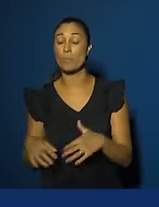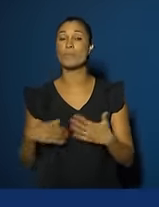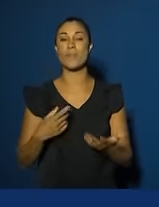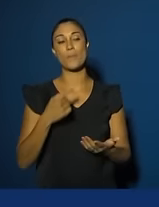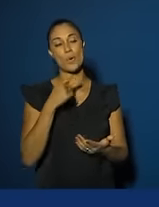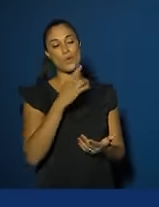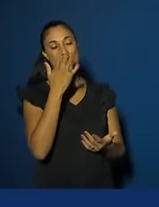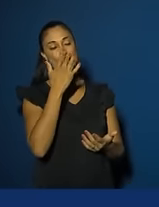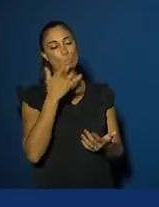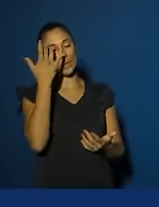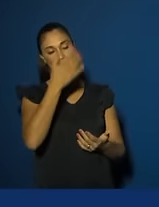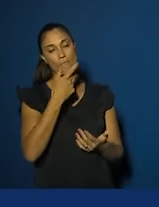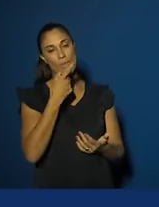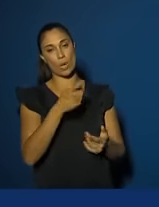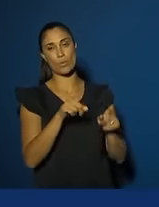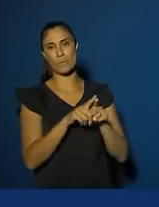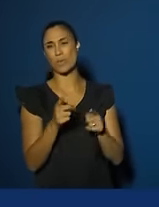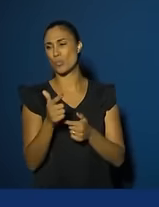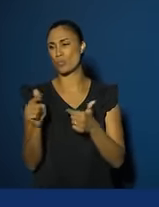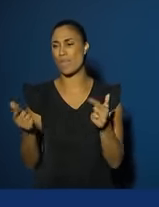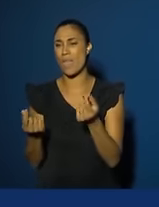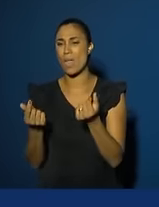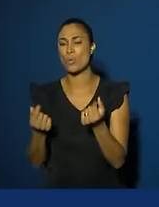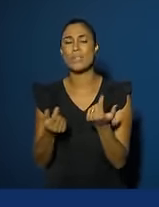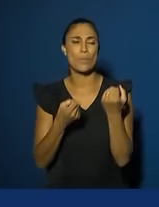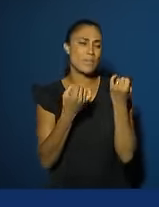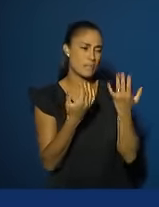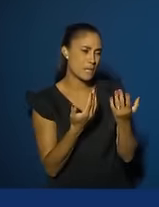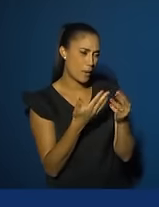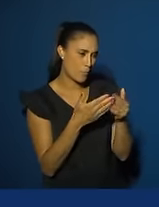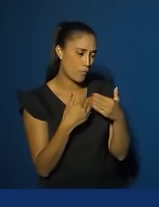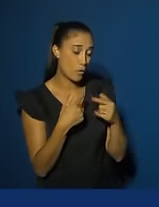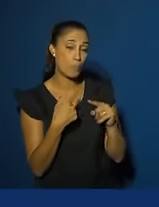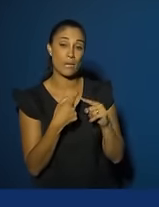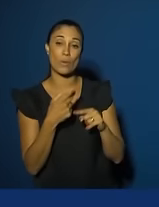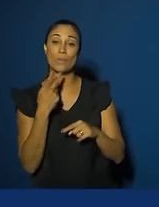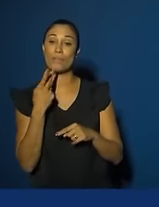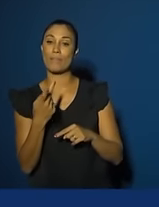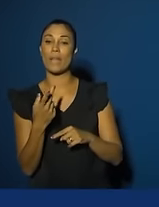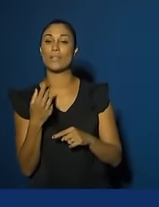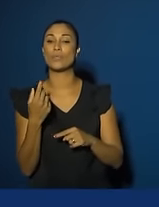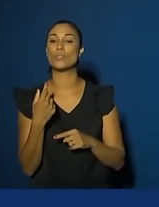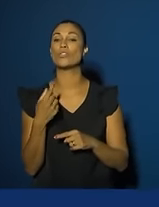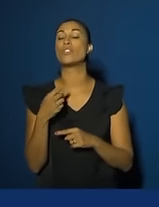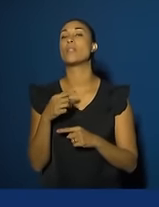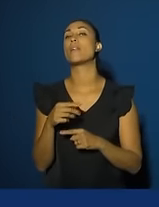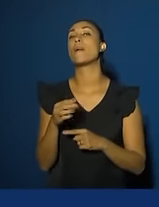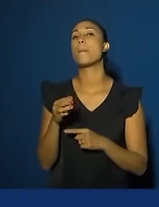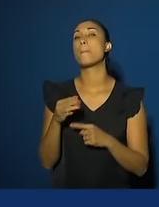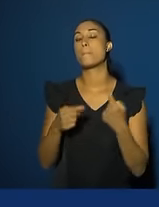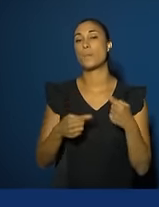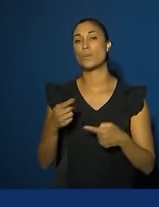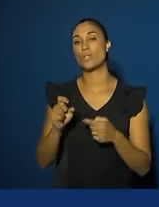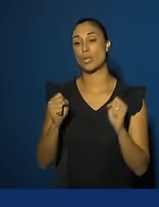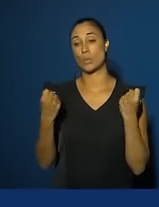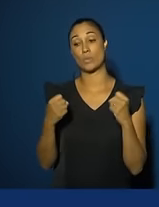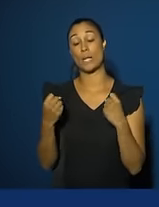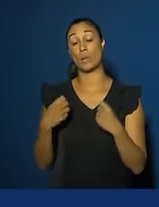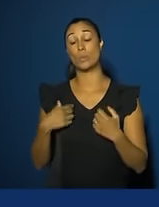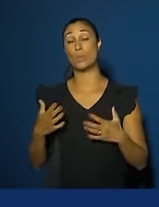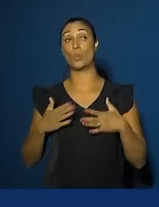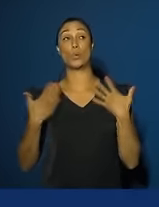senhor próprio falou olha não tem recurso do Tesouro nisso explica um pouquinho melhor porque quando foi falado de nova política Industrial o mercado Se